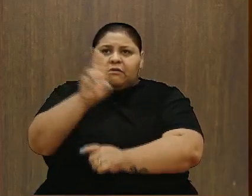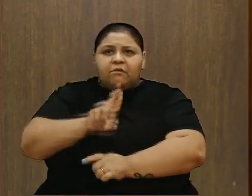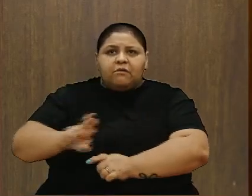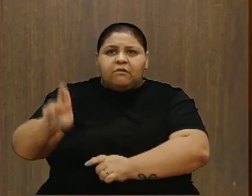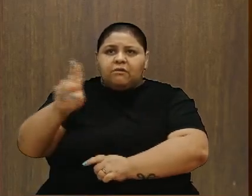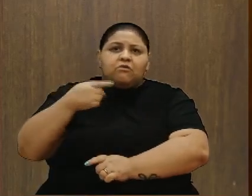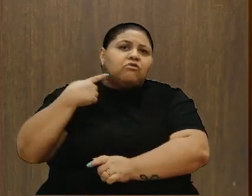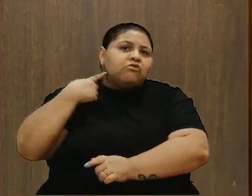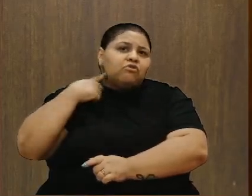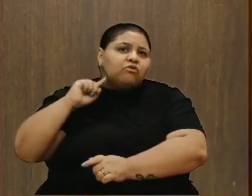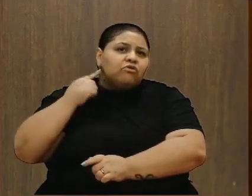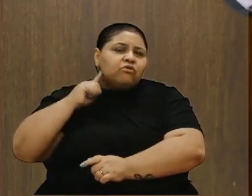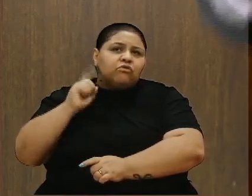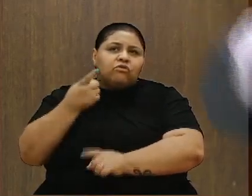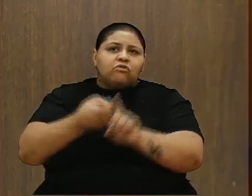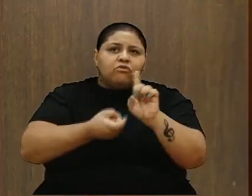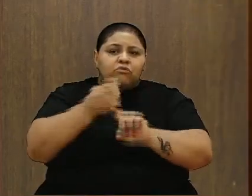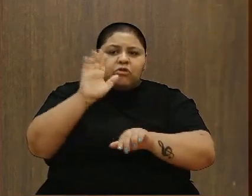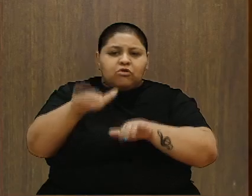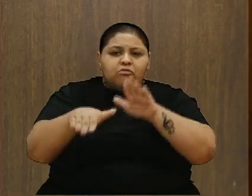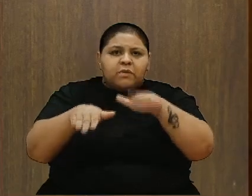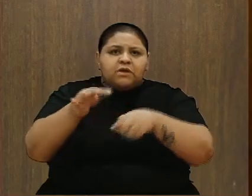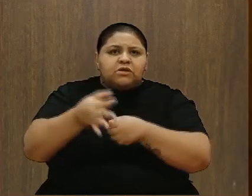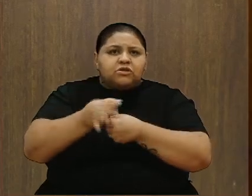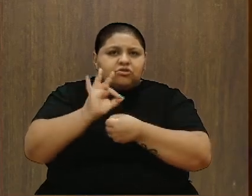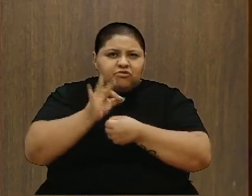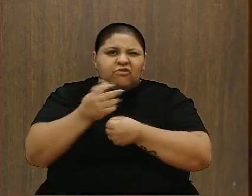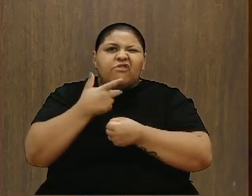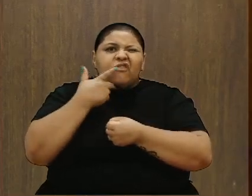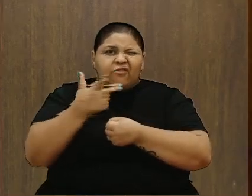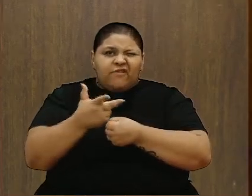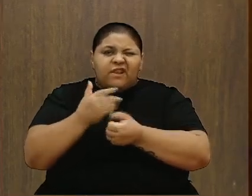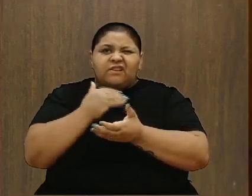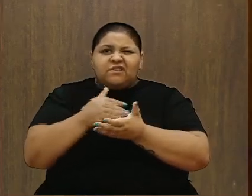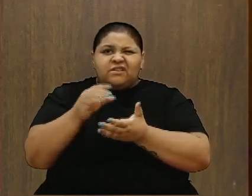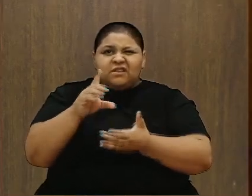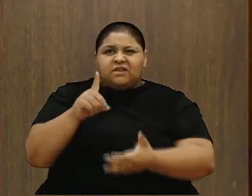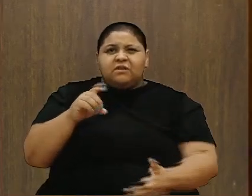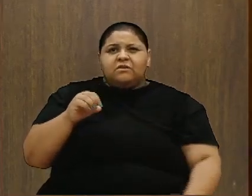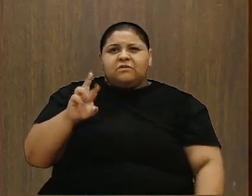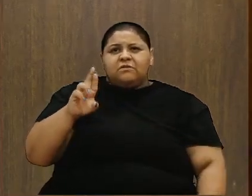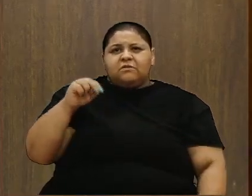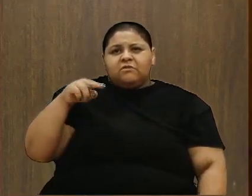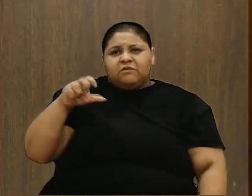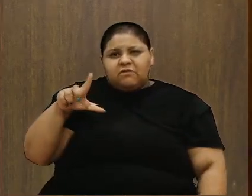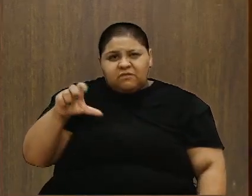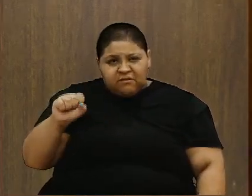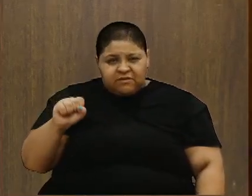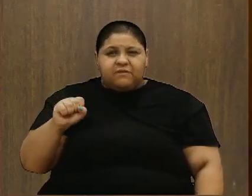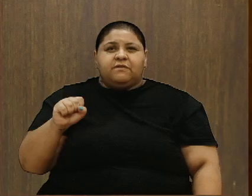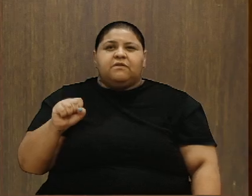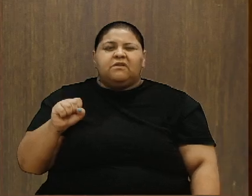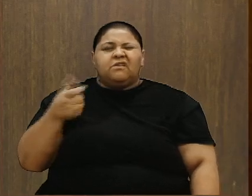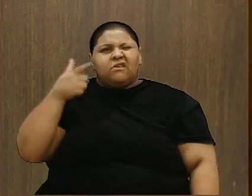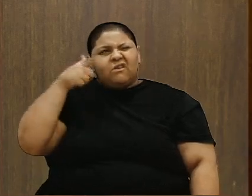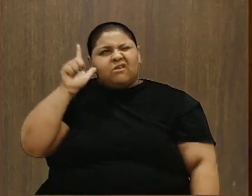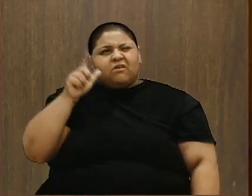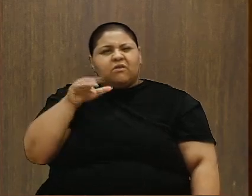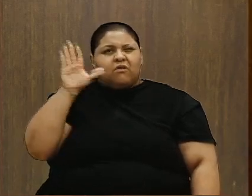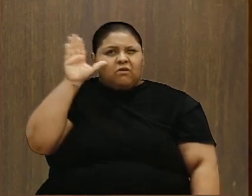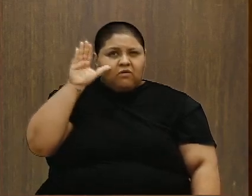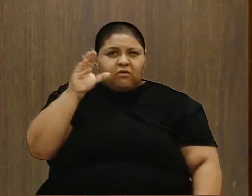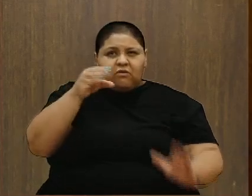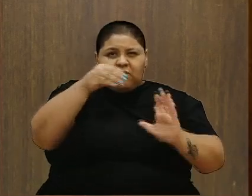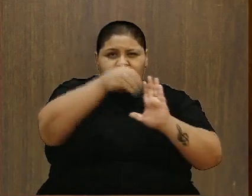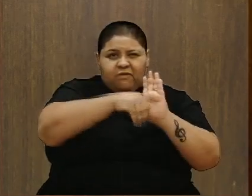de lixo e 1 mês de pisa de uvas. E eu comentei com o secretário Dornelles que a nossa ontem a gente verificou o